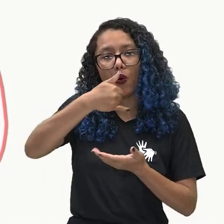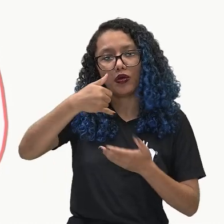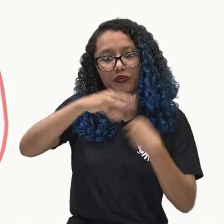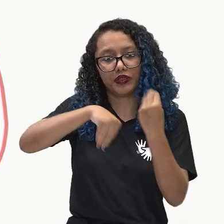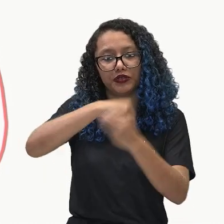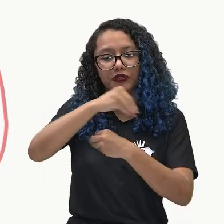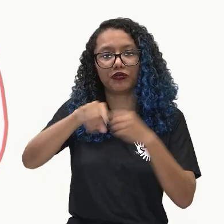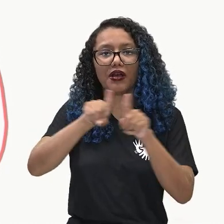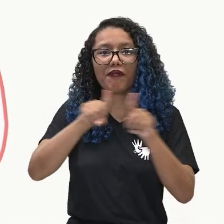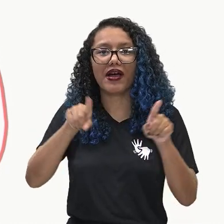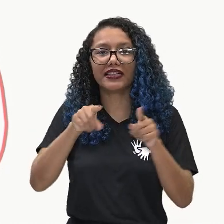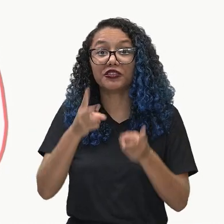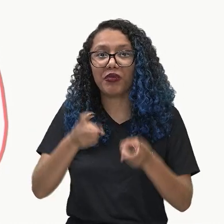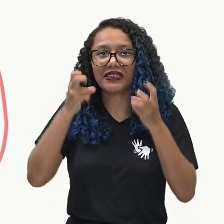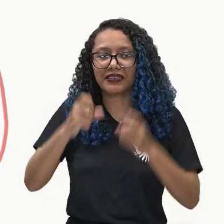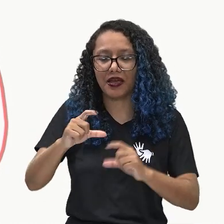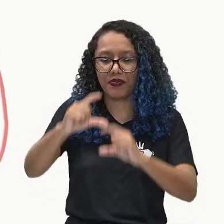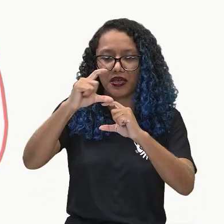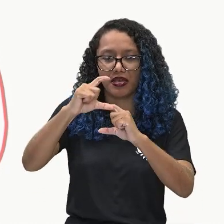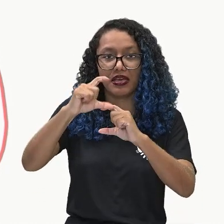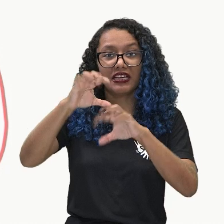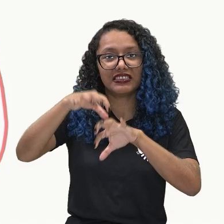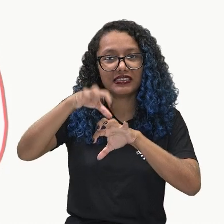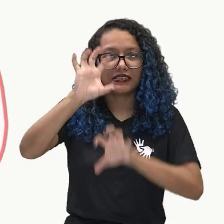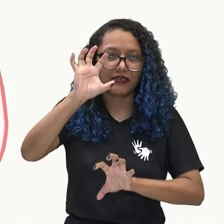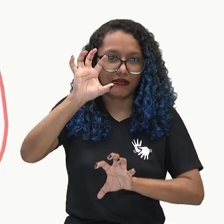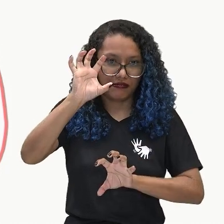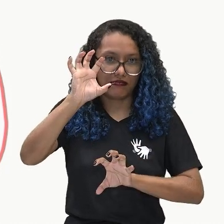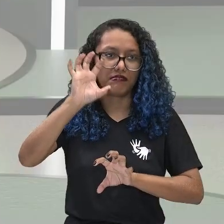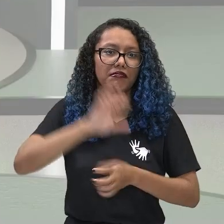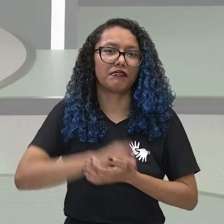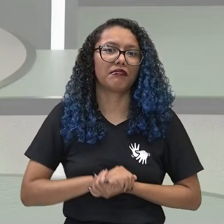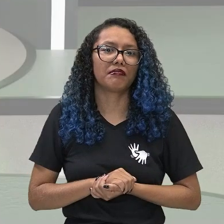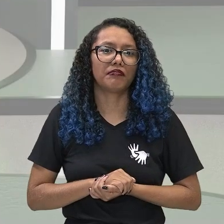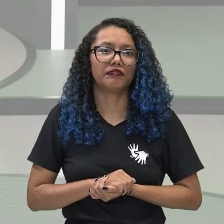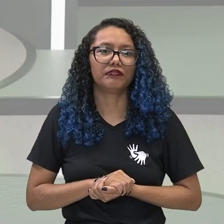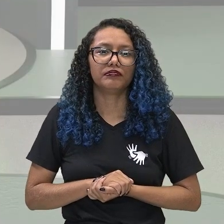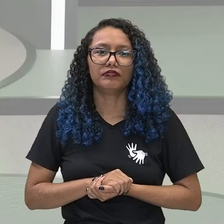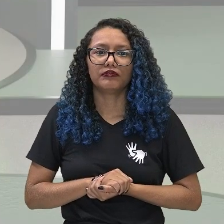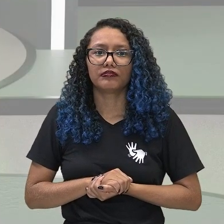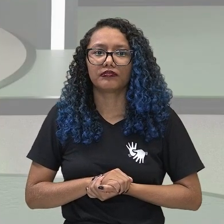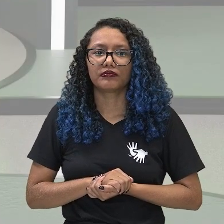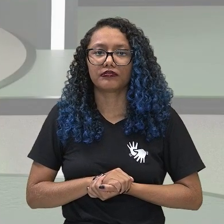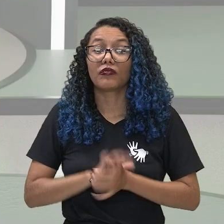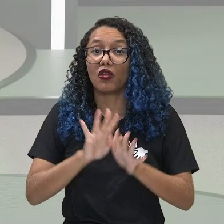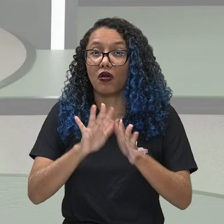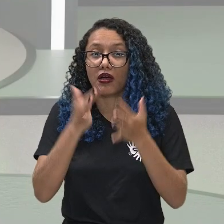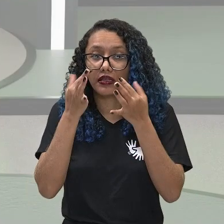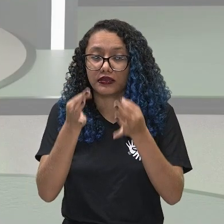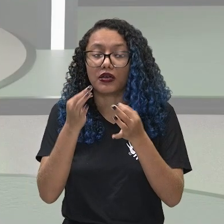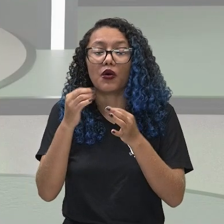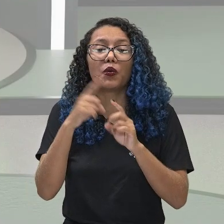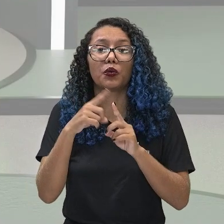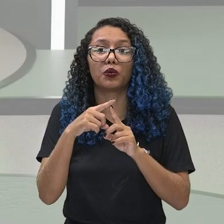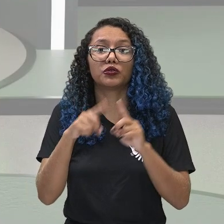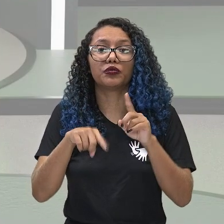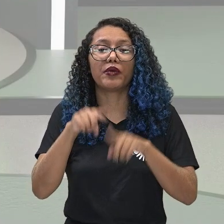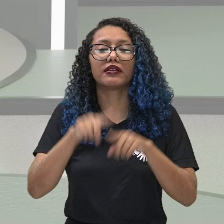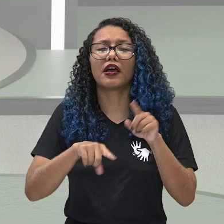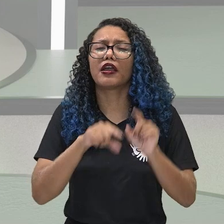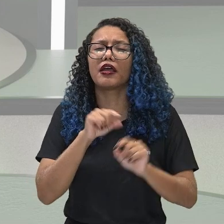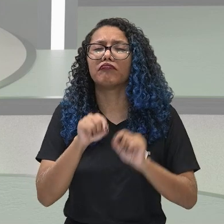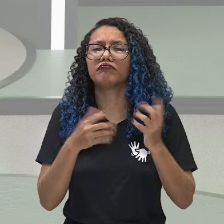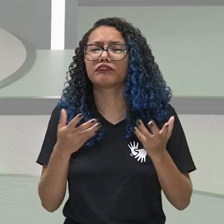E aí nós temos o quê? Guarde bem essa informação dos tipos de matéria, né?